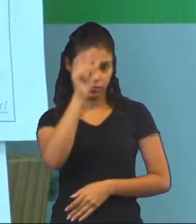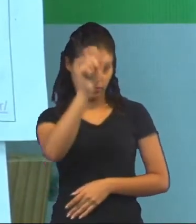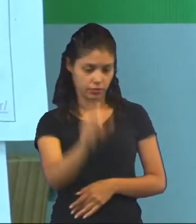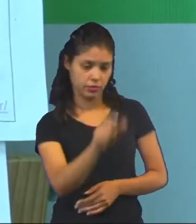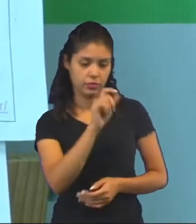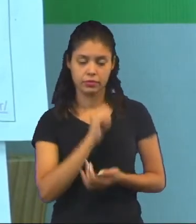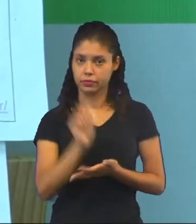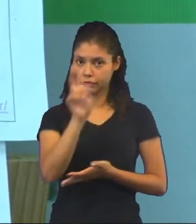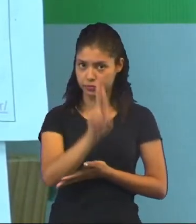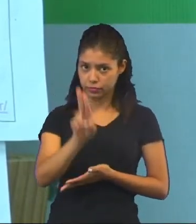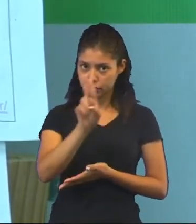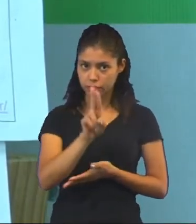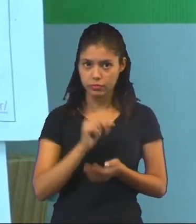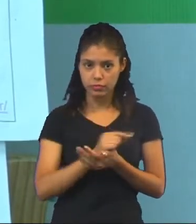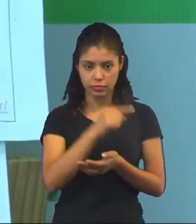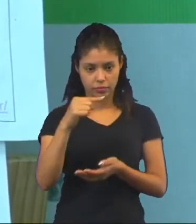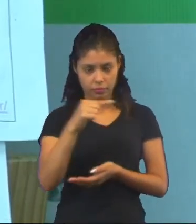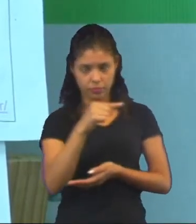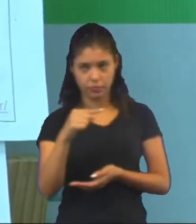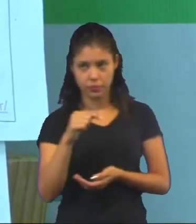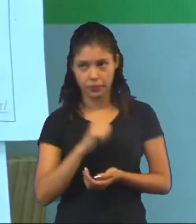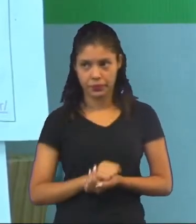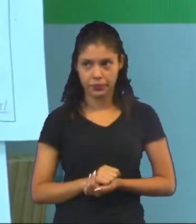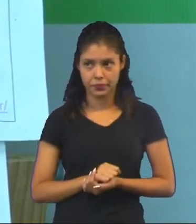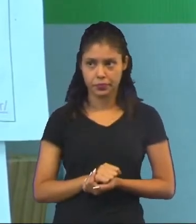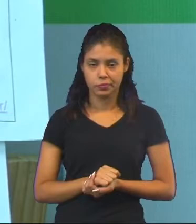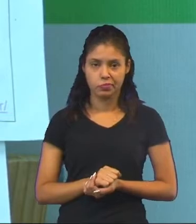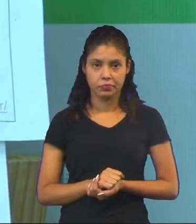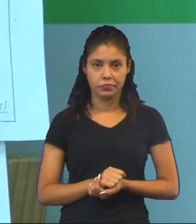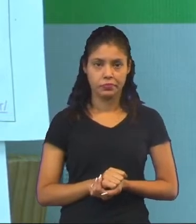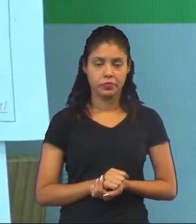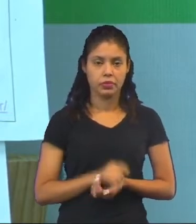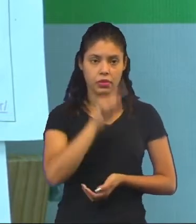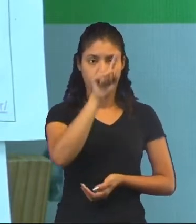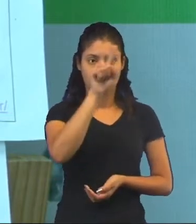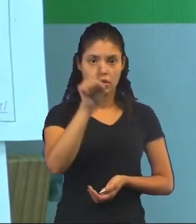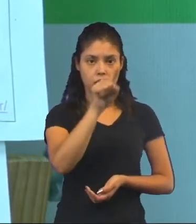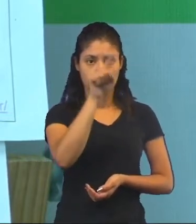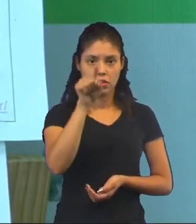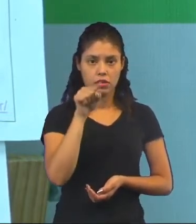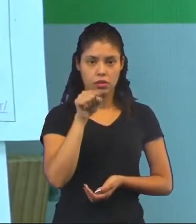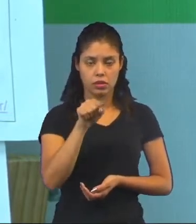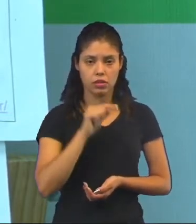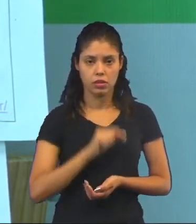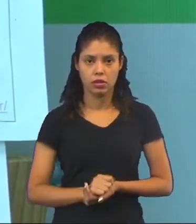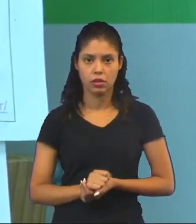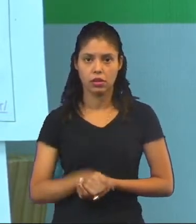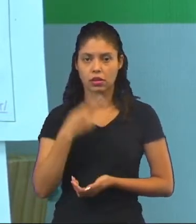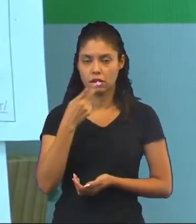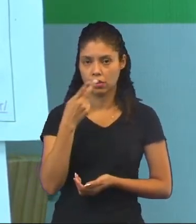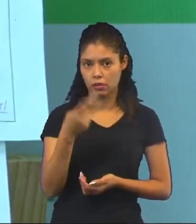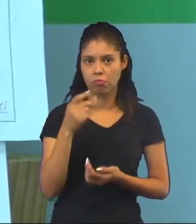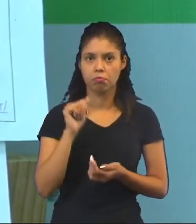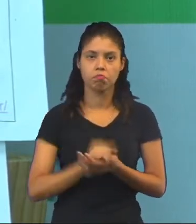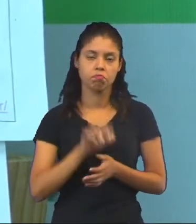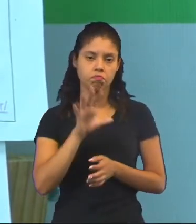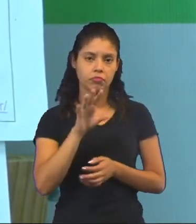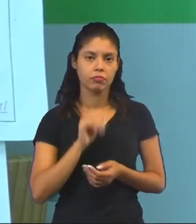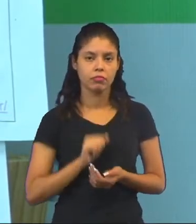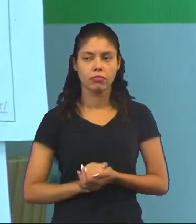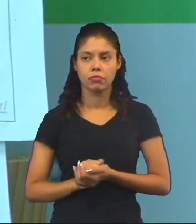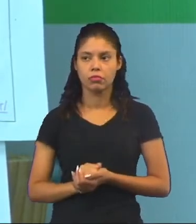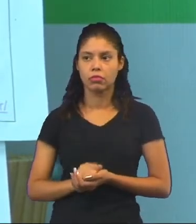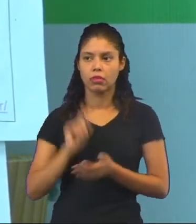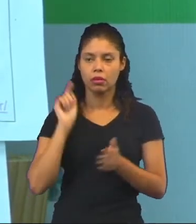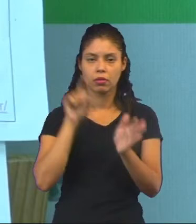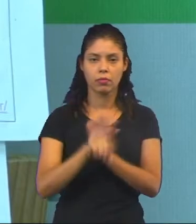usa, né? Os sinais de travessão, o ponto de interrogação. Então, indica a fala do personagem aqui.